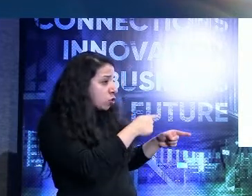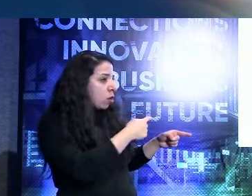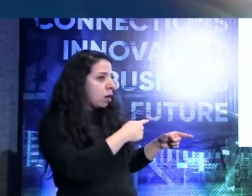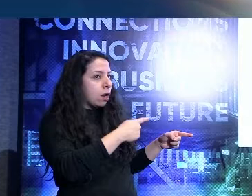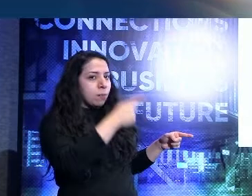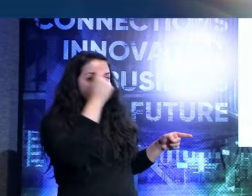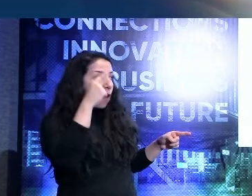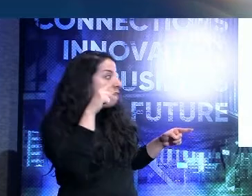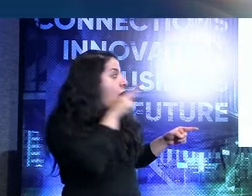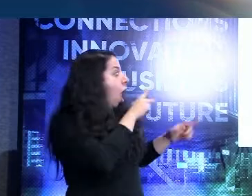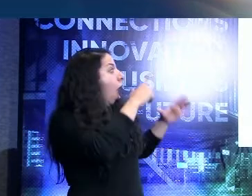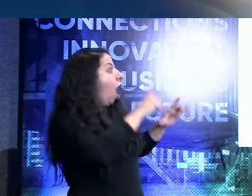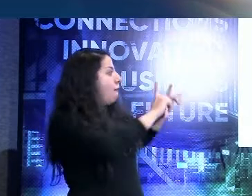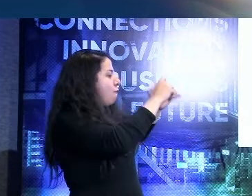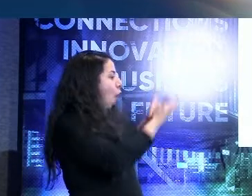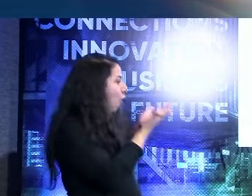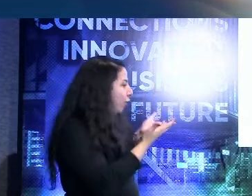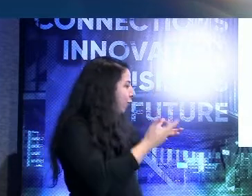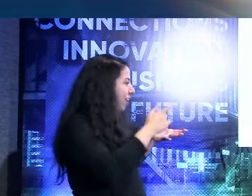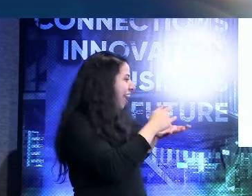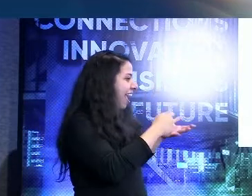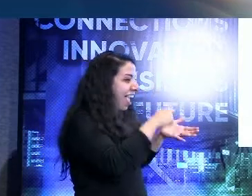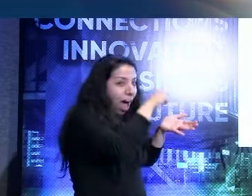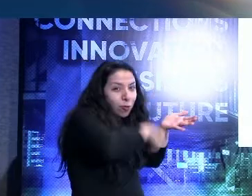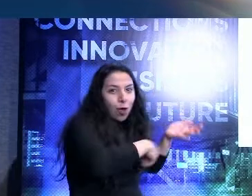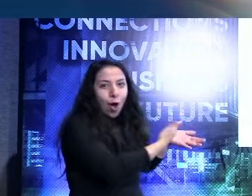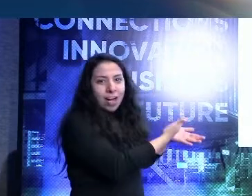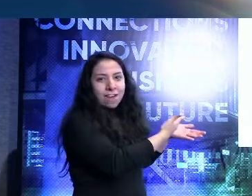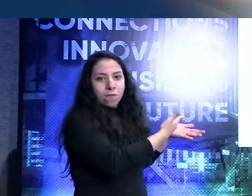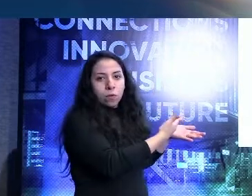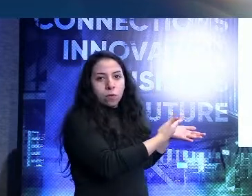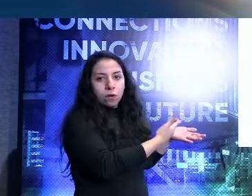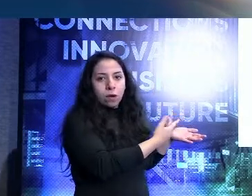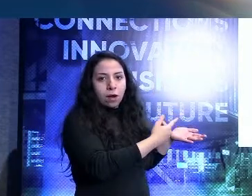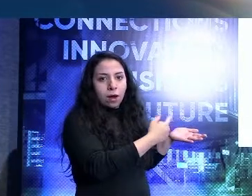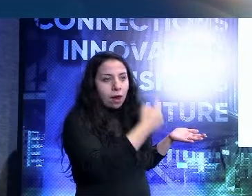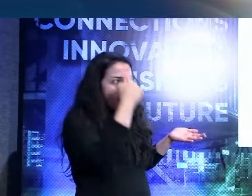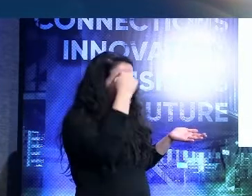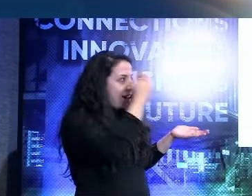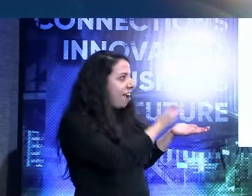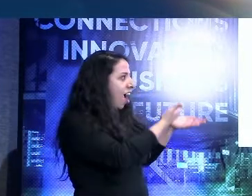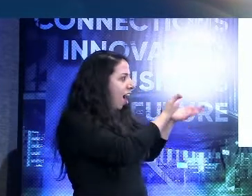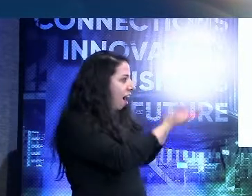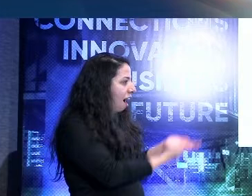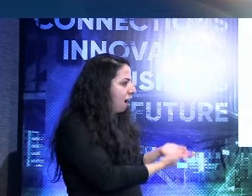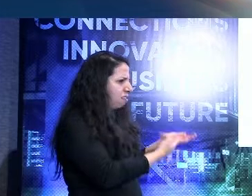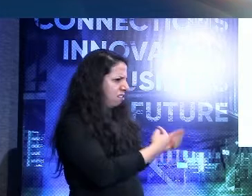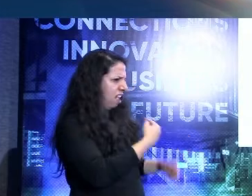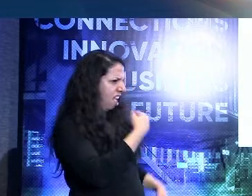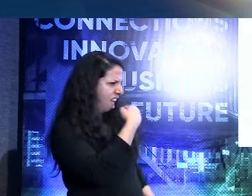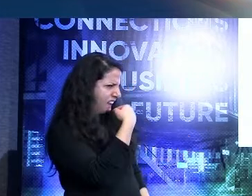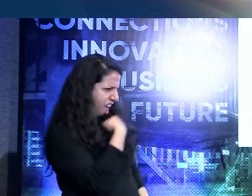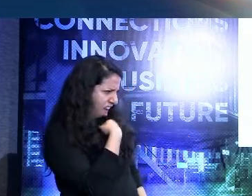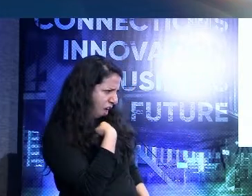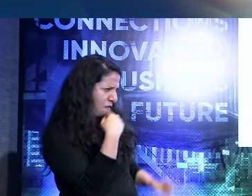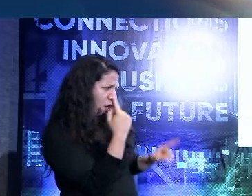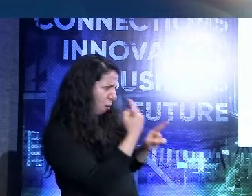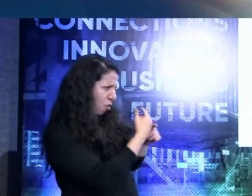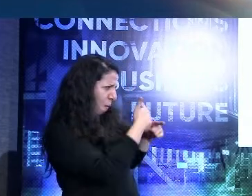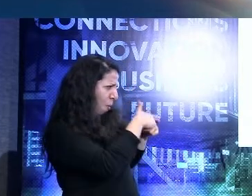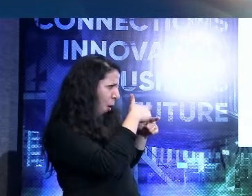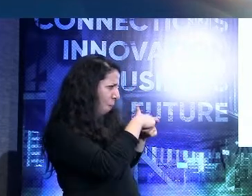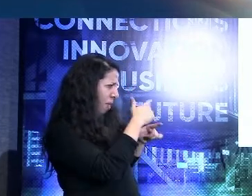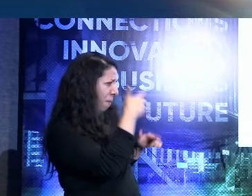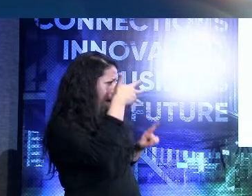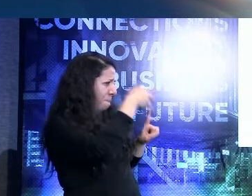Se a gente for lá no lean.org, o nome dele está lá. E ele quer que eu veja problemas na palestra dele? Isso